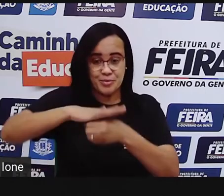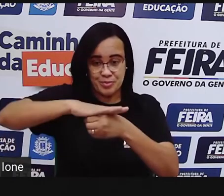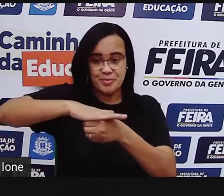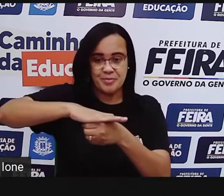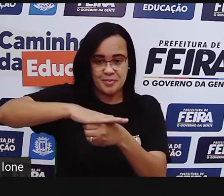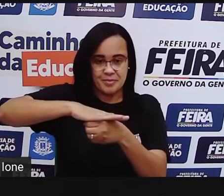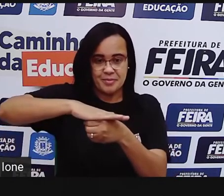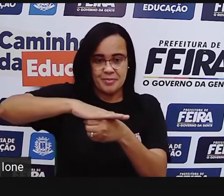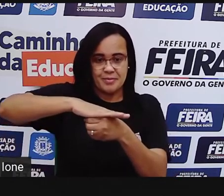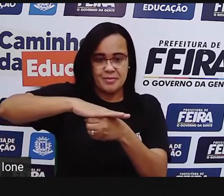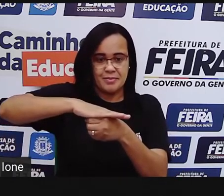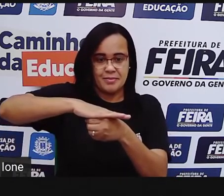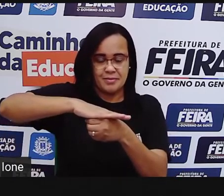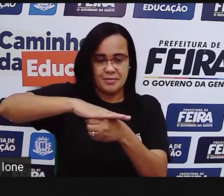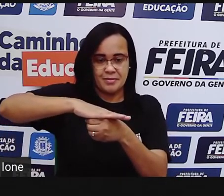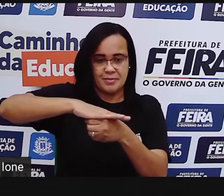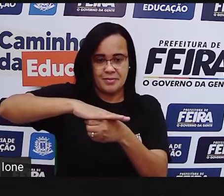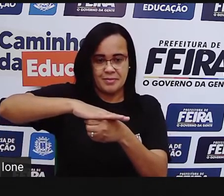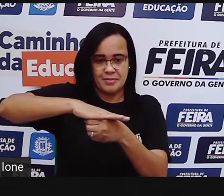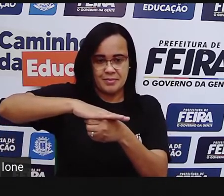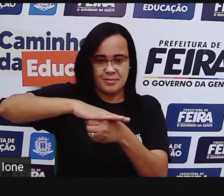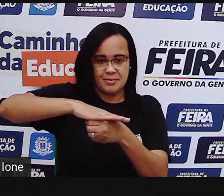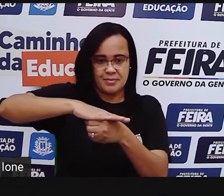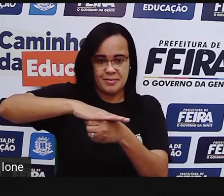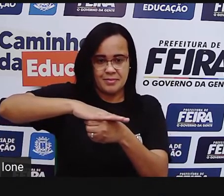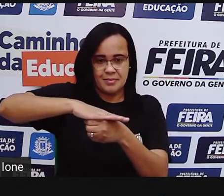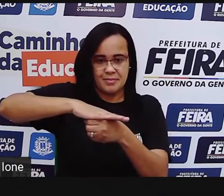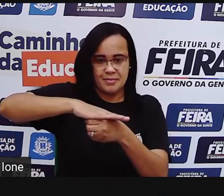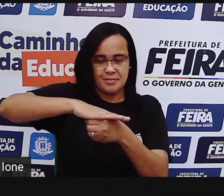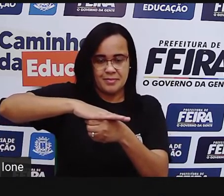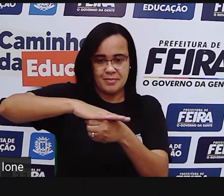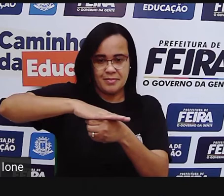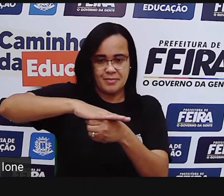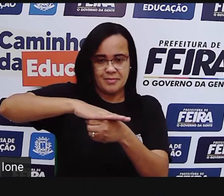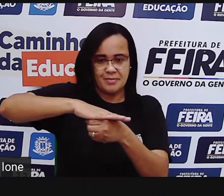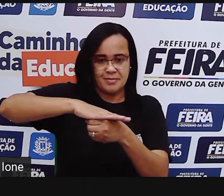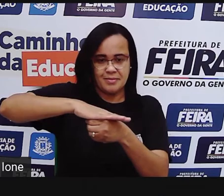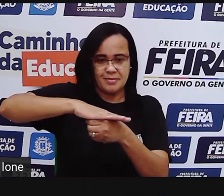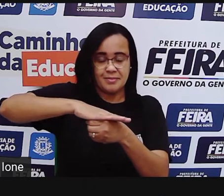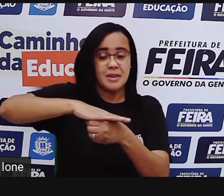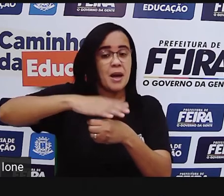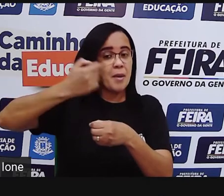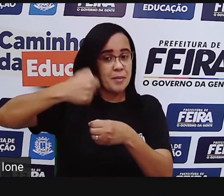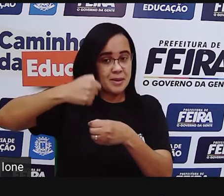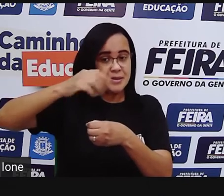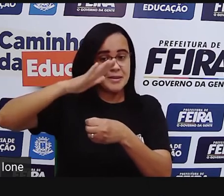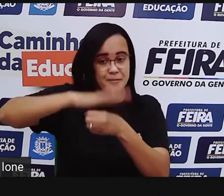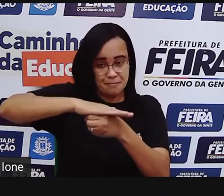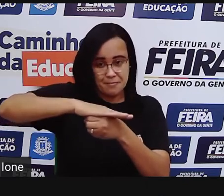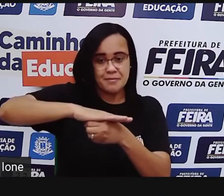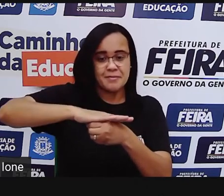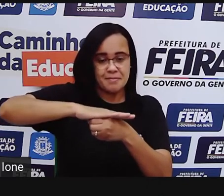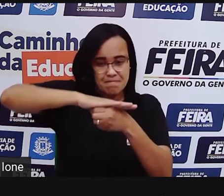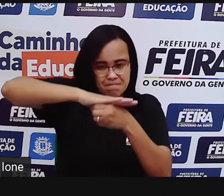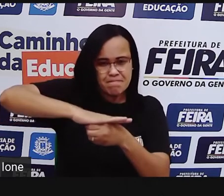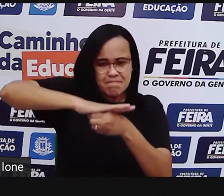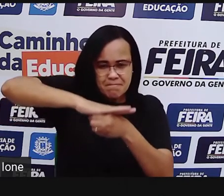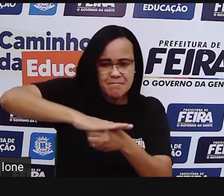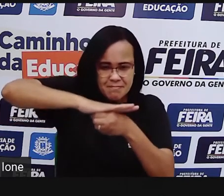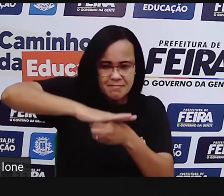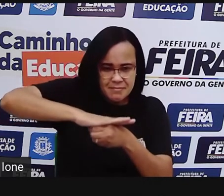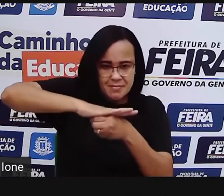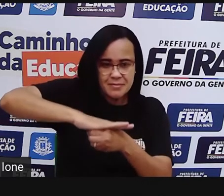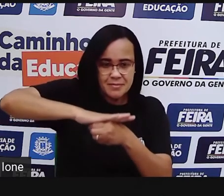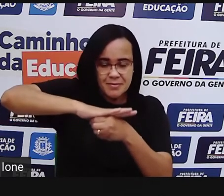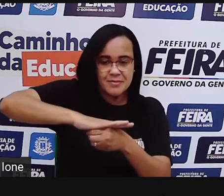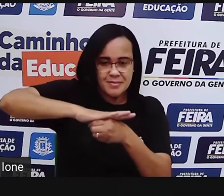grudou. E a gente precisa que ela grude na boca do copo, tá? Então, aperta, aperta, aperta,